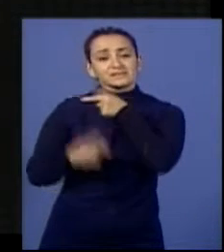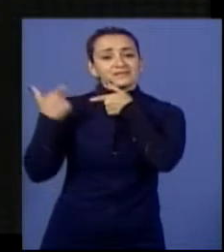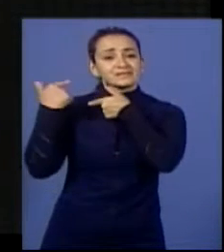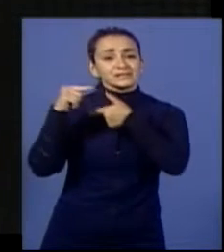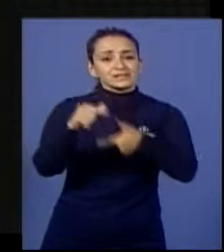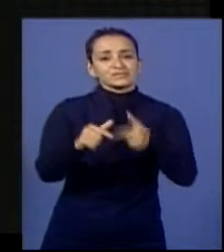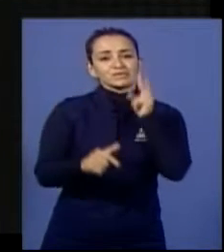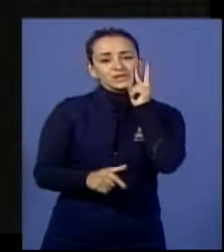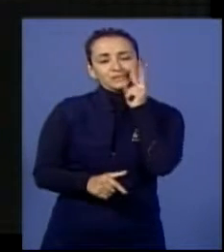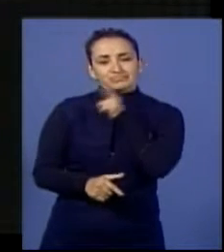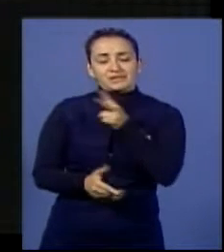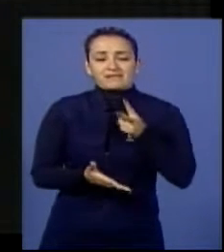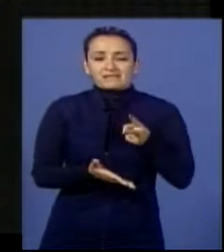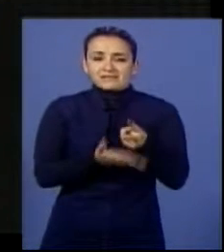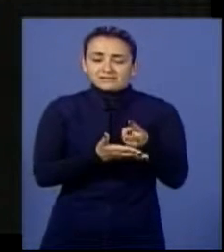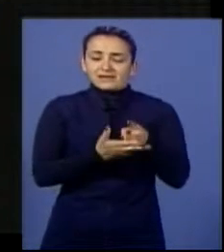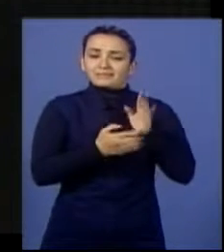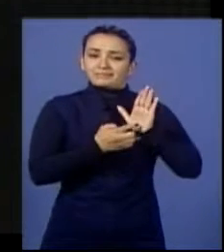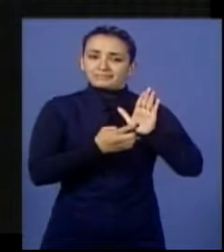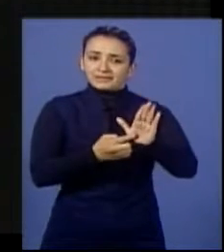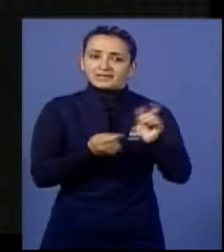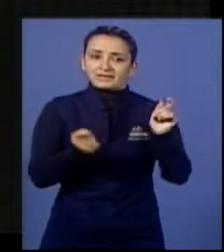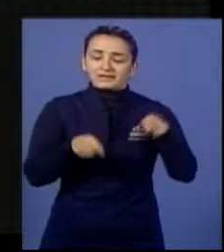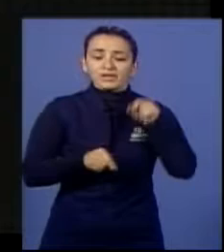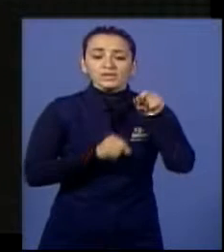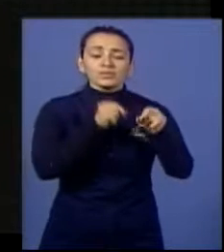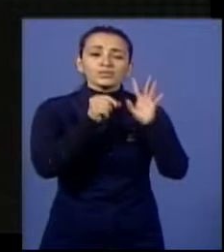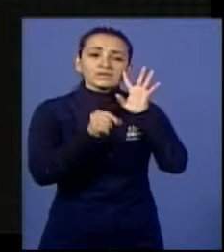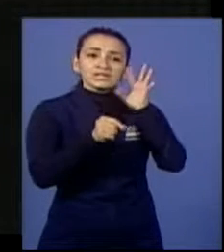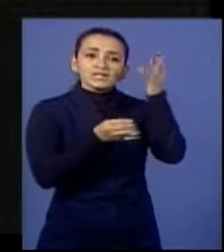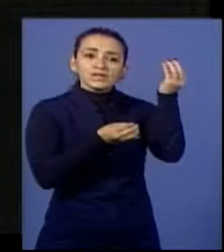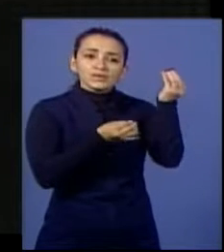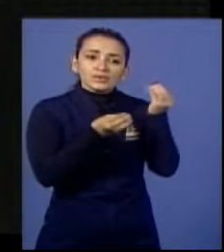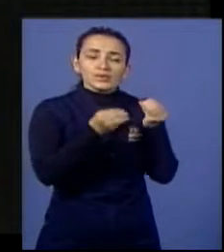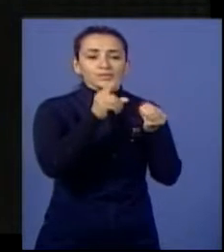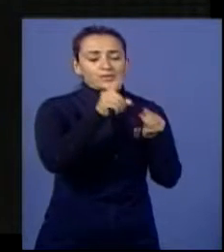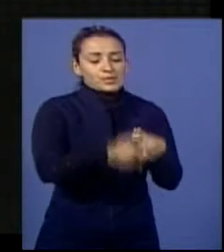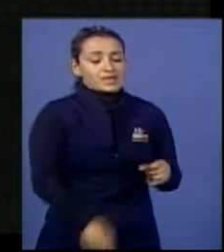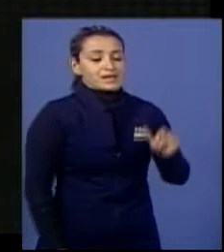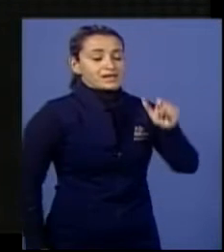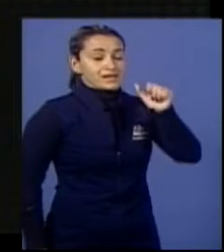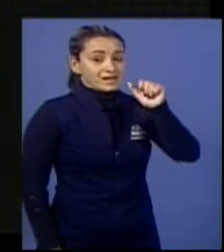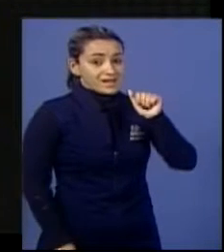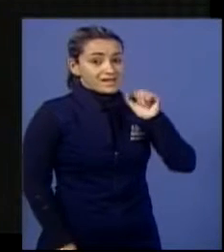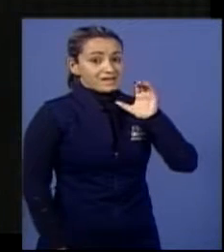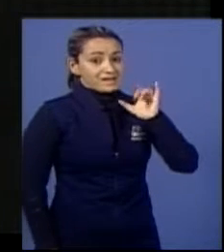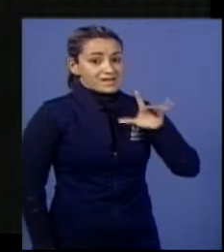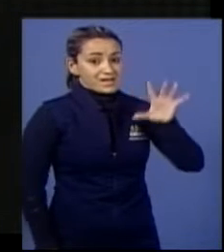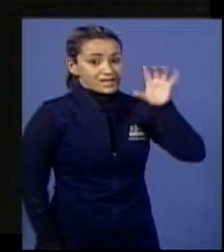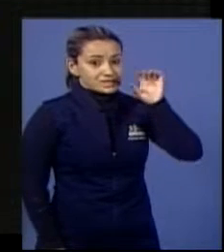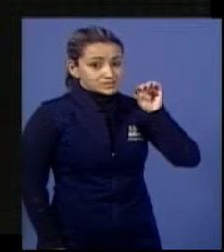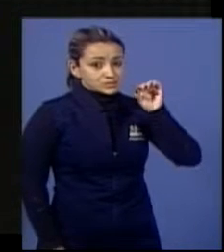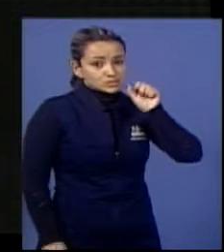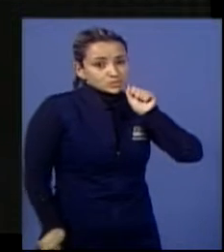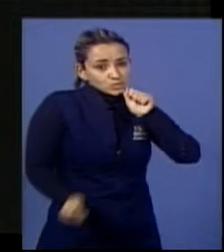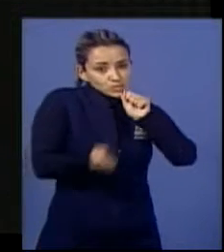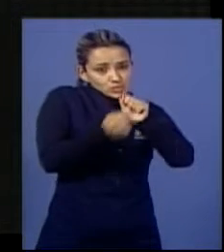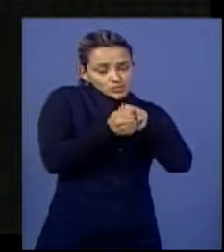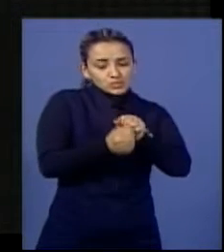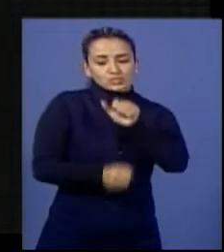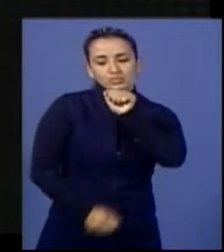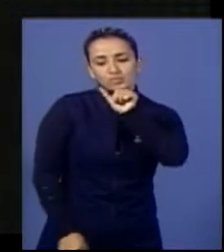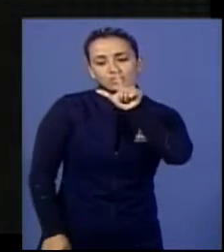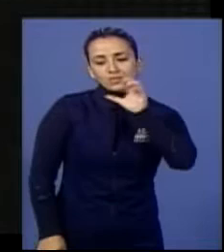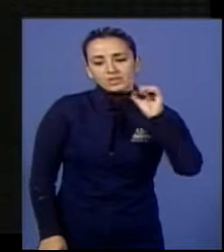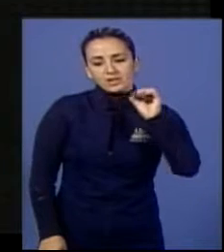clássica. Então veja uma coisa, o que, que eu reagi aqui em cima? Eu reagi a parte do ácido com a parte do álcool. Então, quando eu